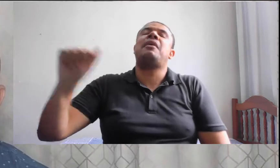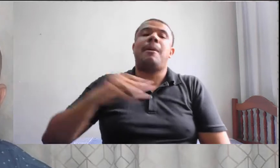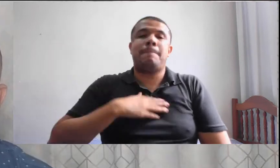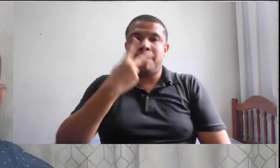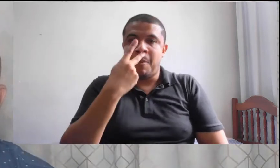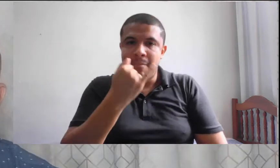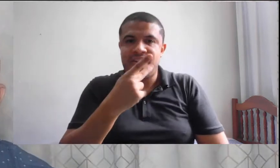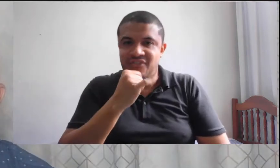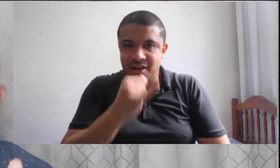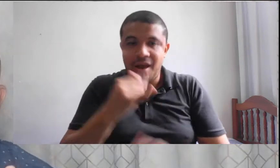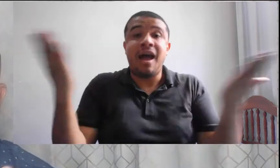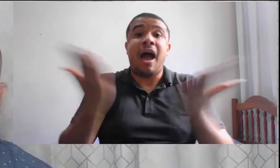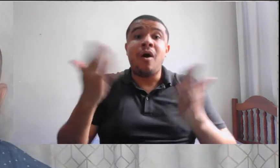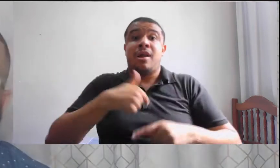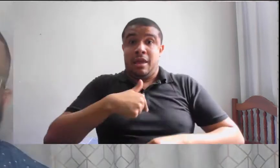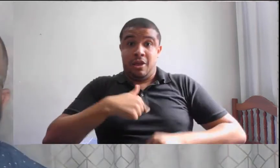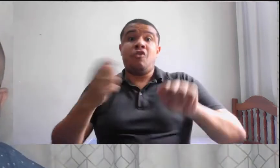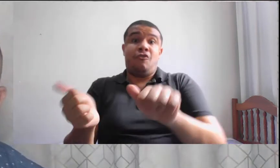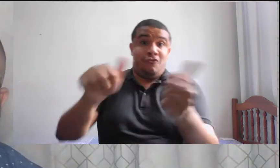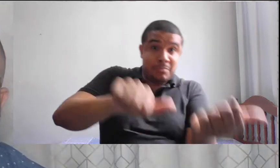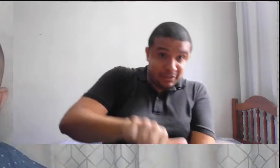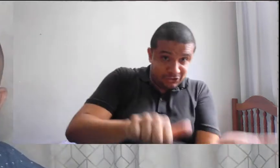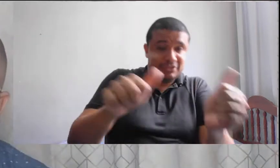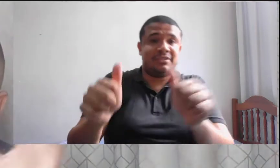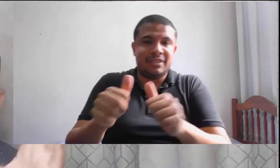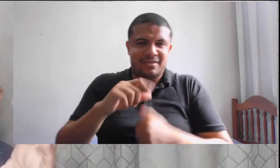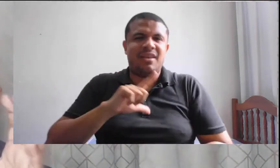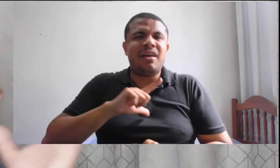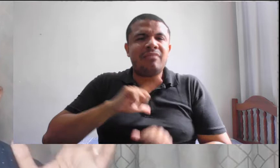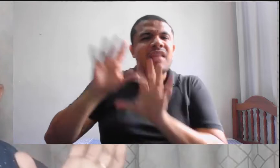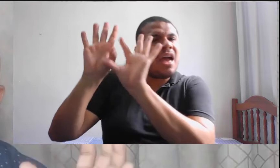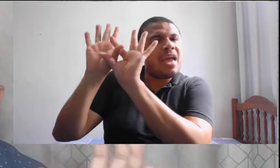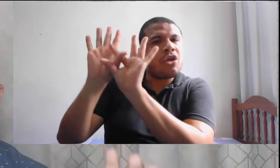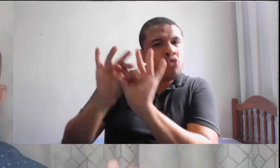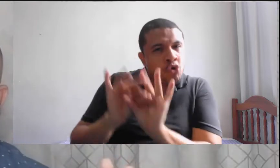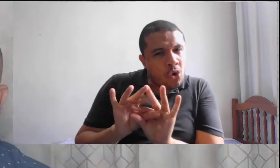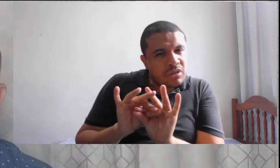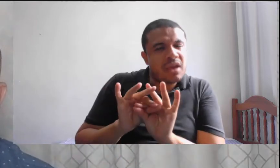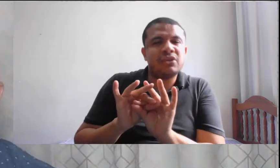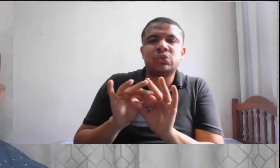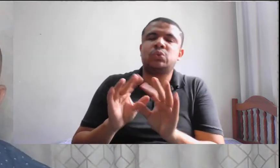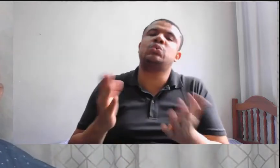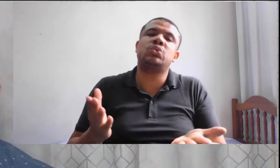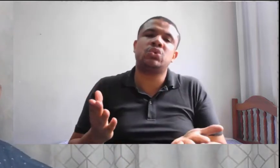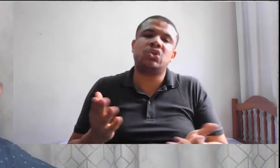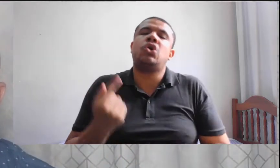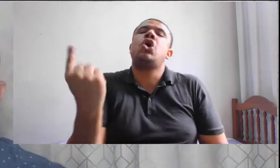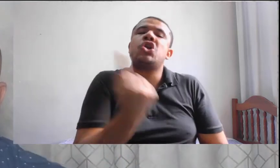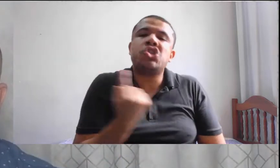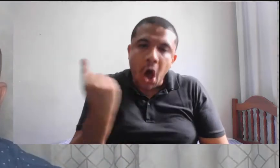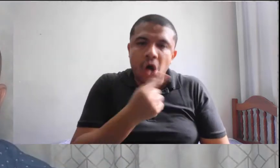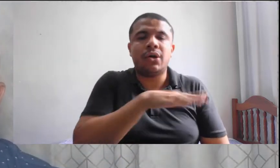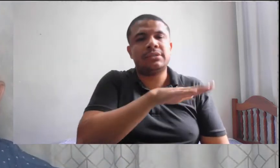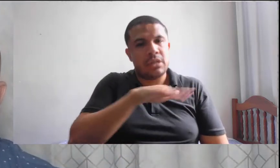E meu pai diz: agora eu vou me batizar. Tem um contextozinho por trás disso aqui, de nós